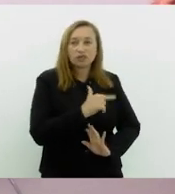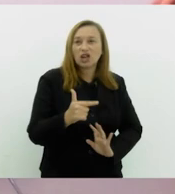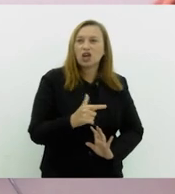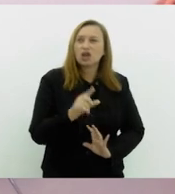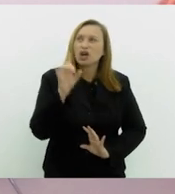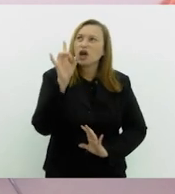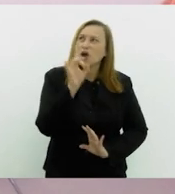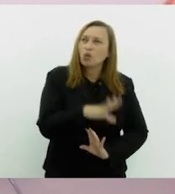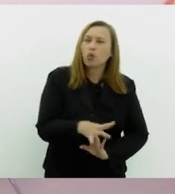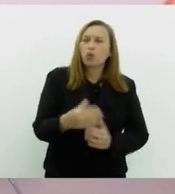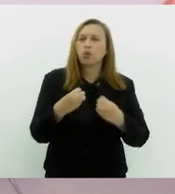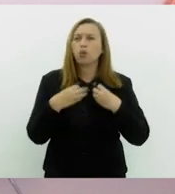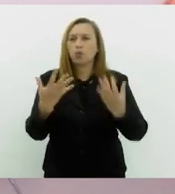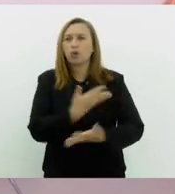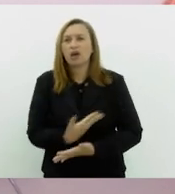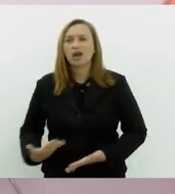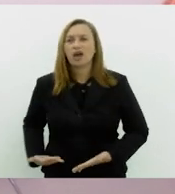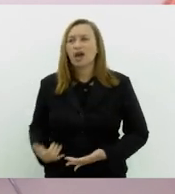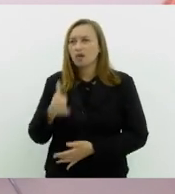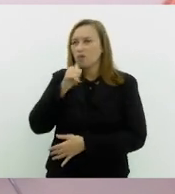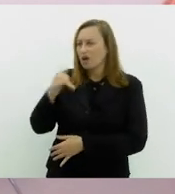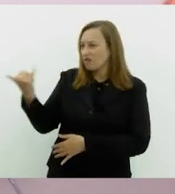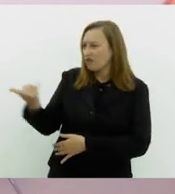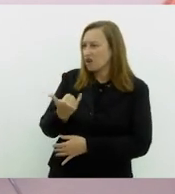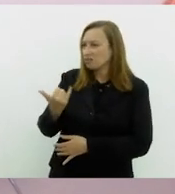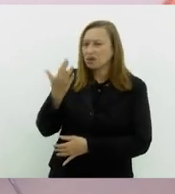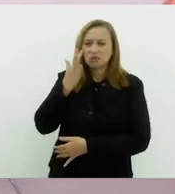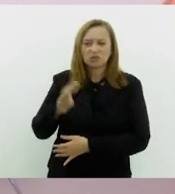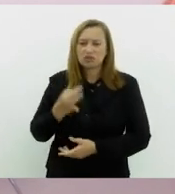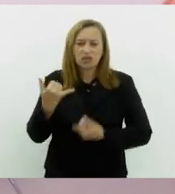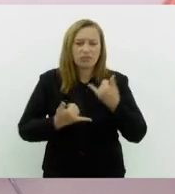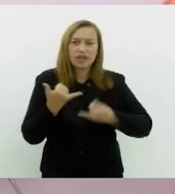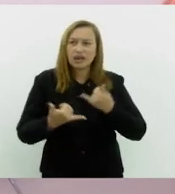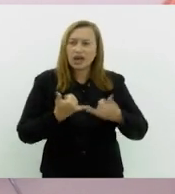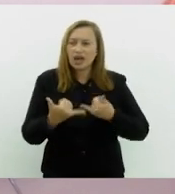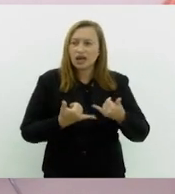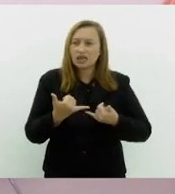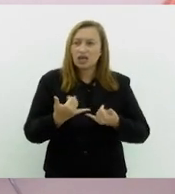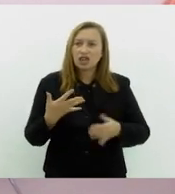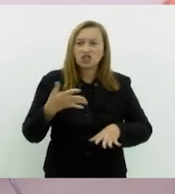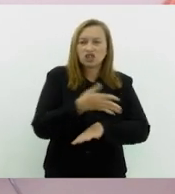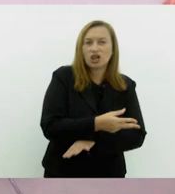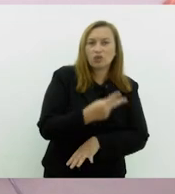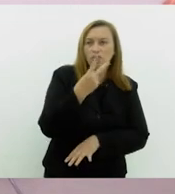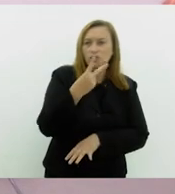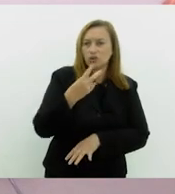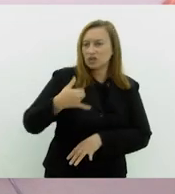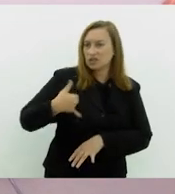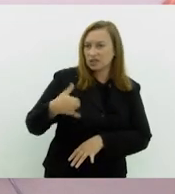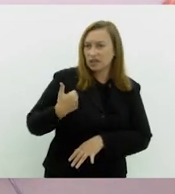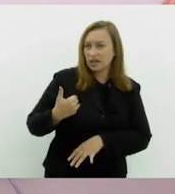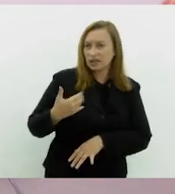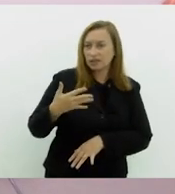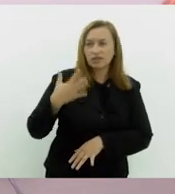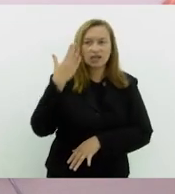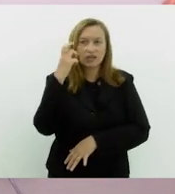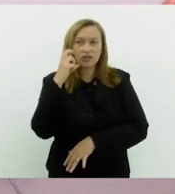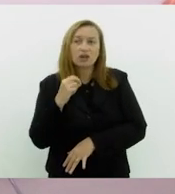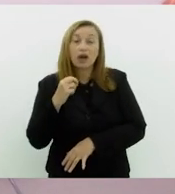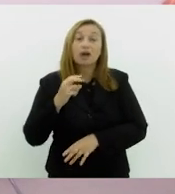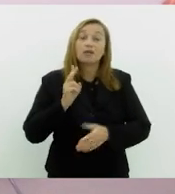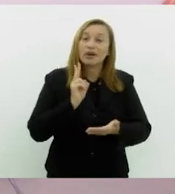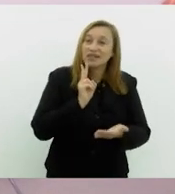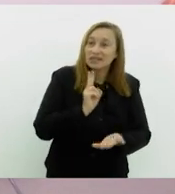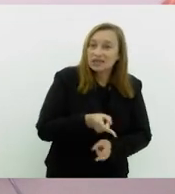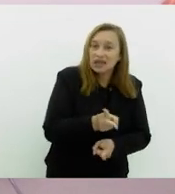últimas audiências, a trabalhadora falou assim, eu não sei o que é brincar. Ela chegou com 2 anos para a família para ser adotada, mas ela sempre cuidou dos